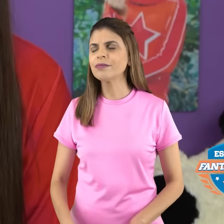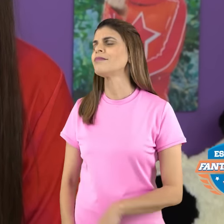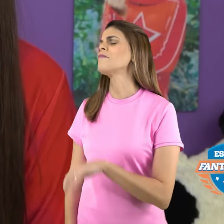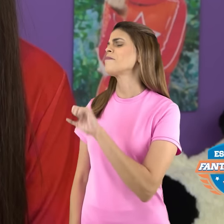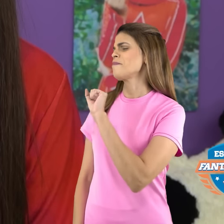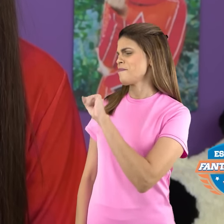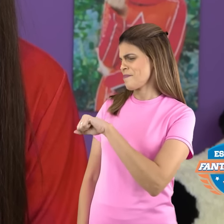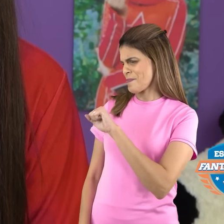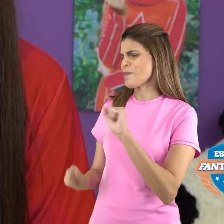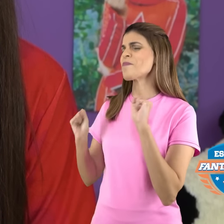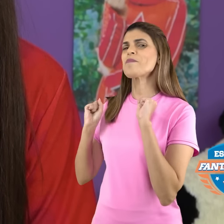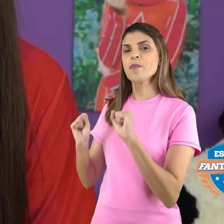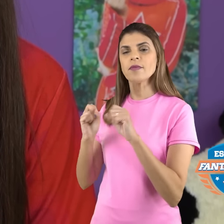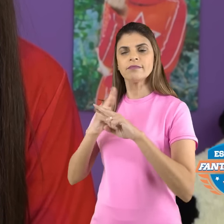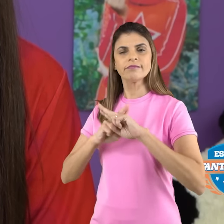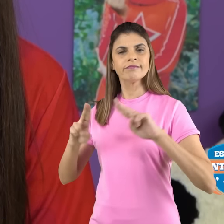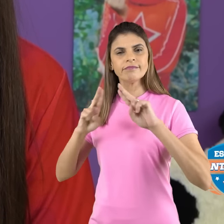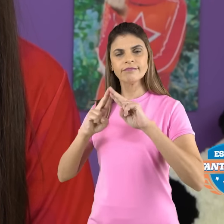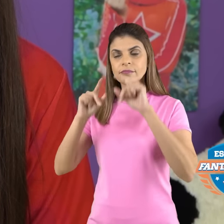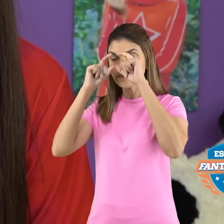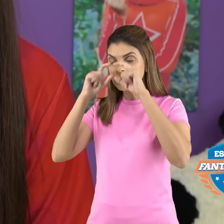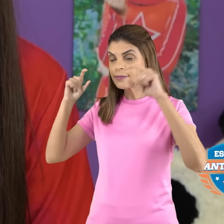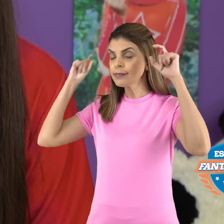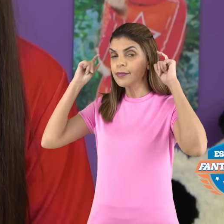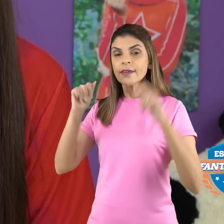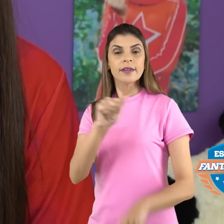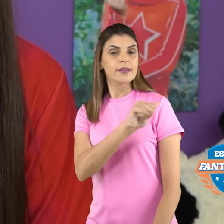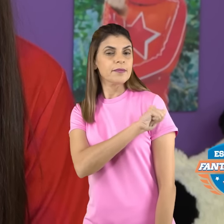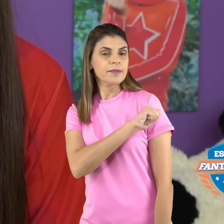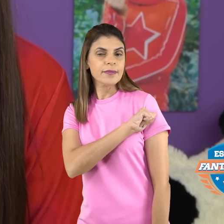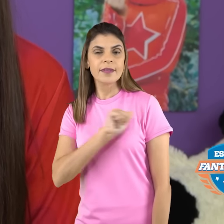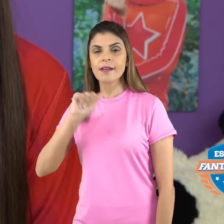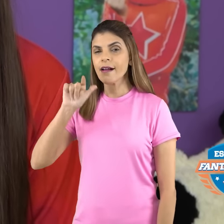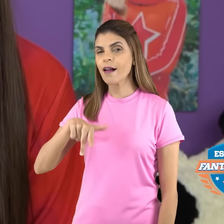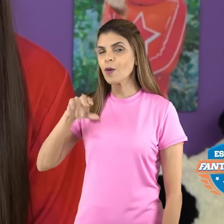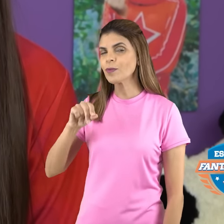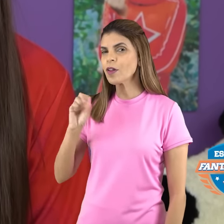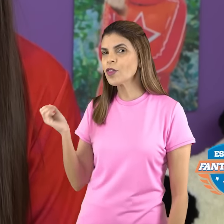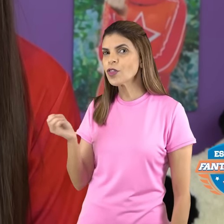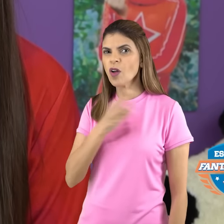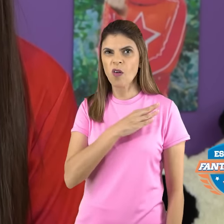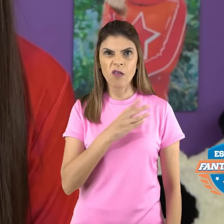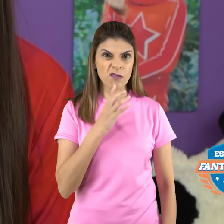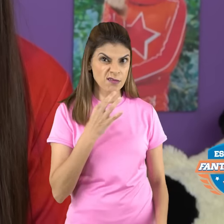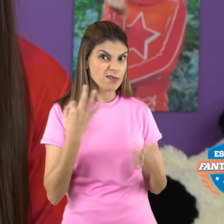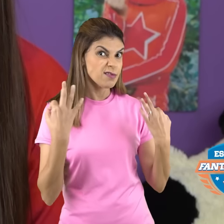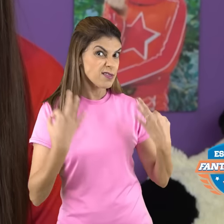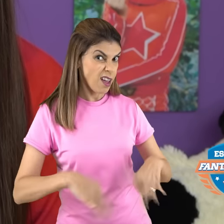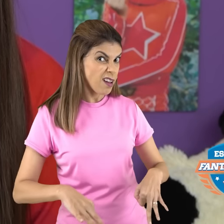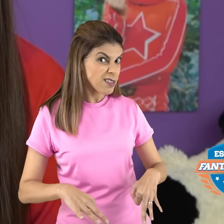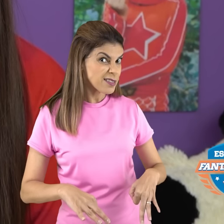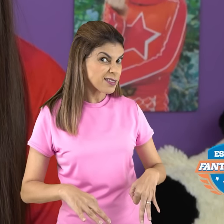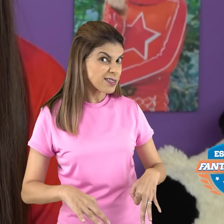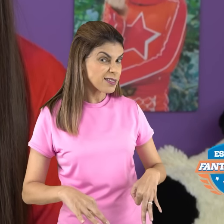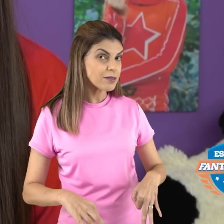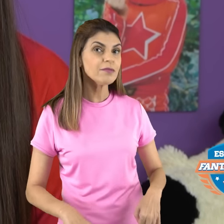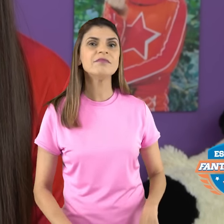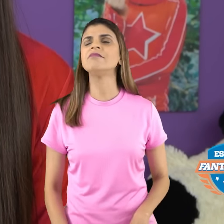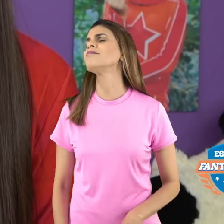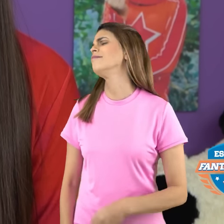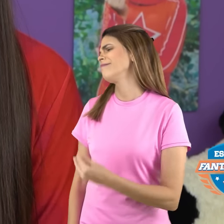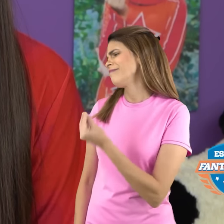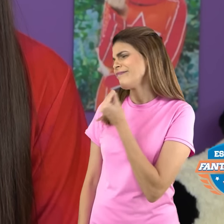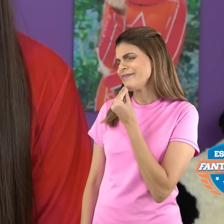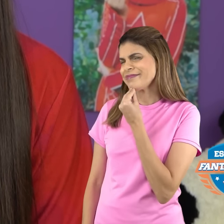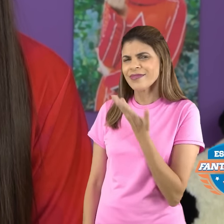Você vai usar um disfarce e fingir que é uma aluna nova da escola. Você acha mesmo que isso vai dar certo? É